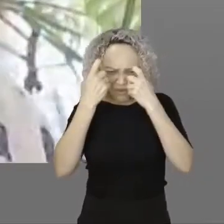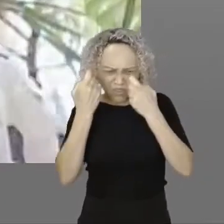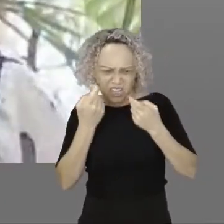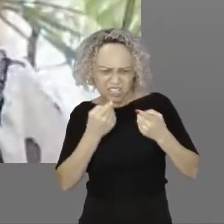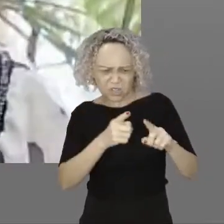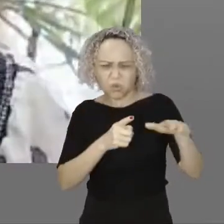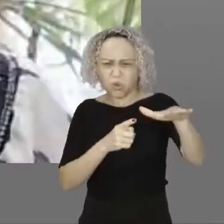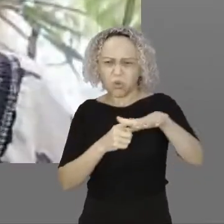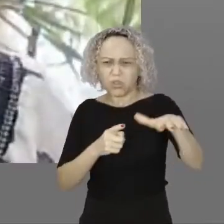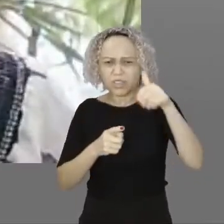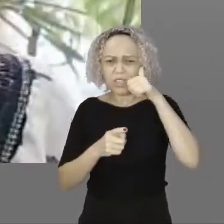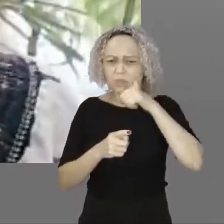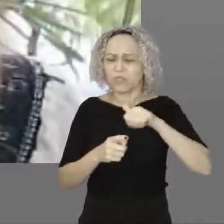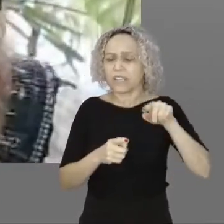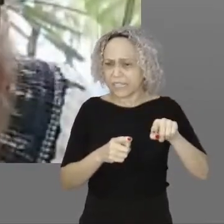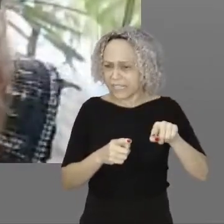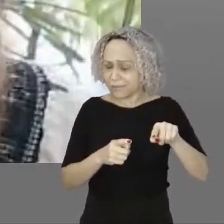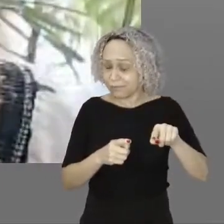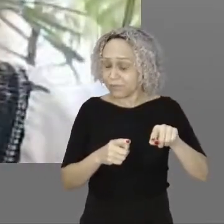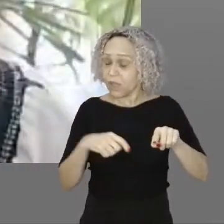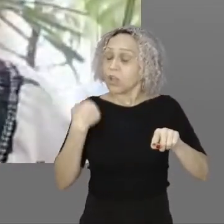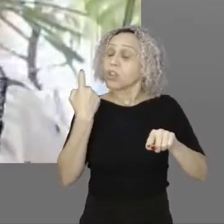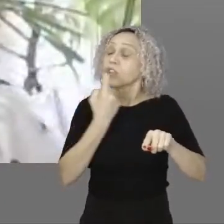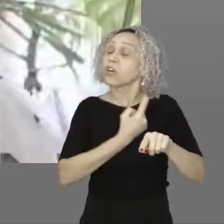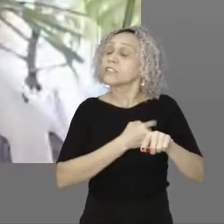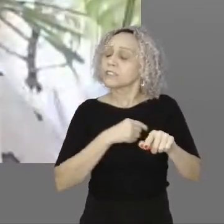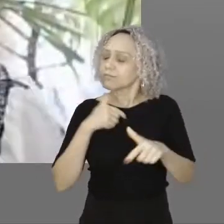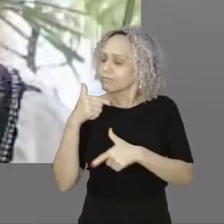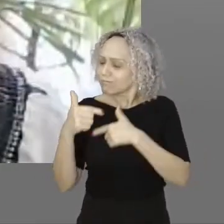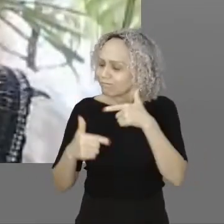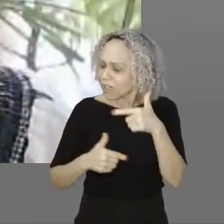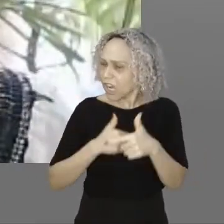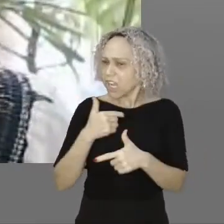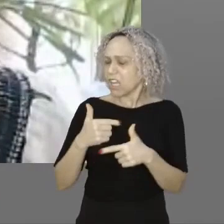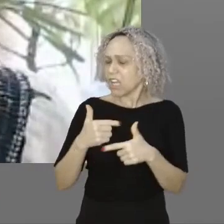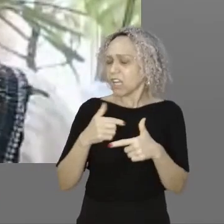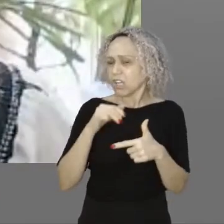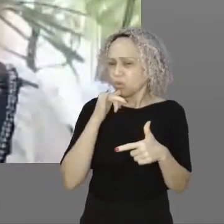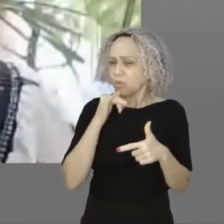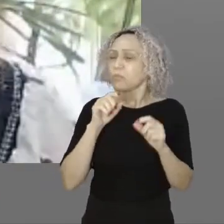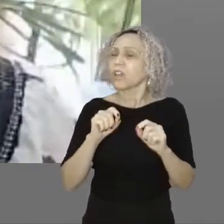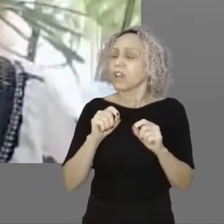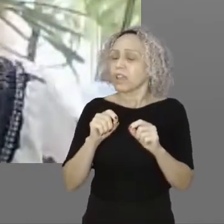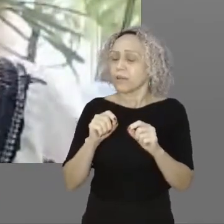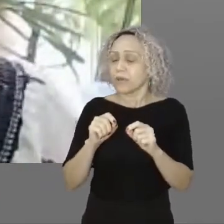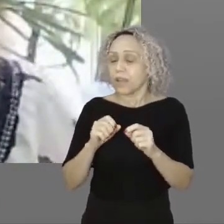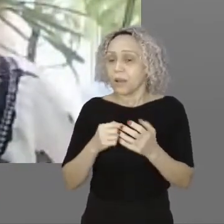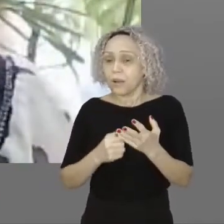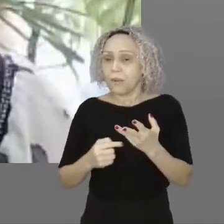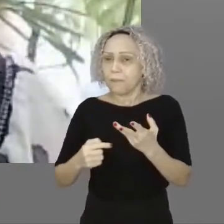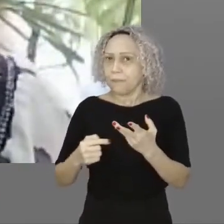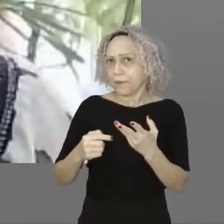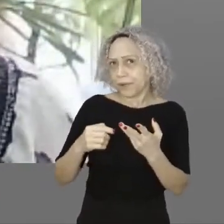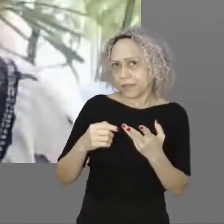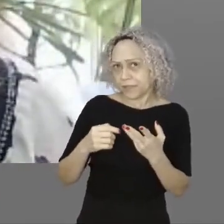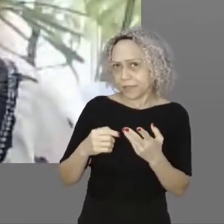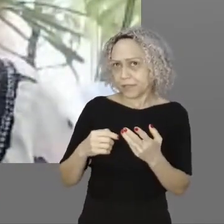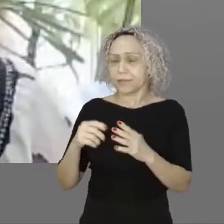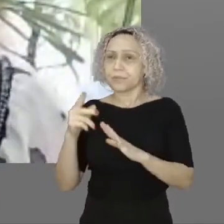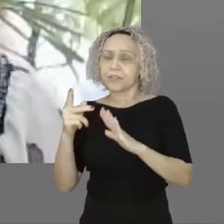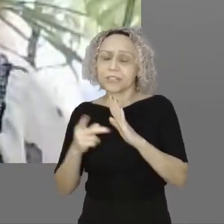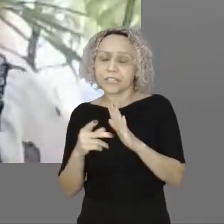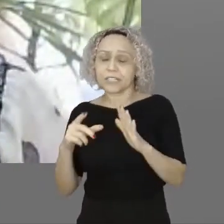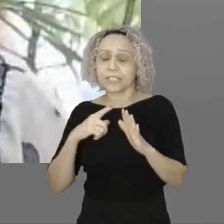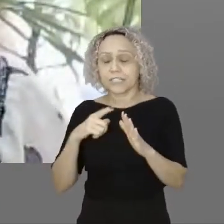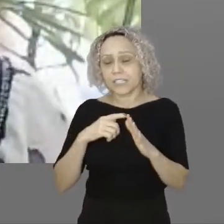dos serviços que a gente já tinha anteriormente, que foram desmontados na gestão anterior, né, como o Ligue 180, capacitando